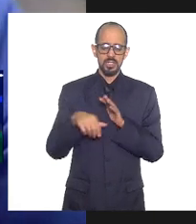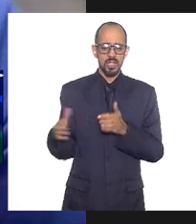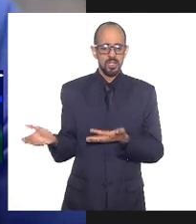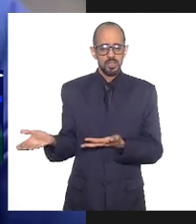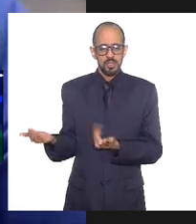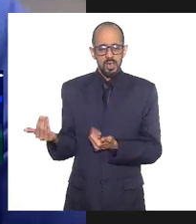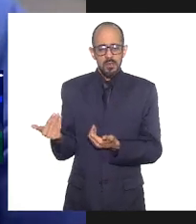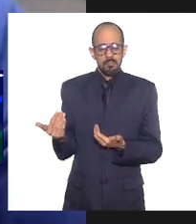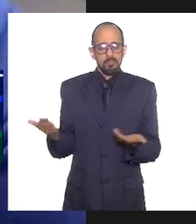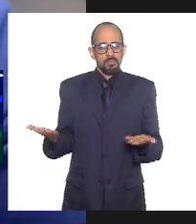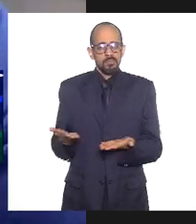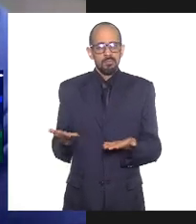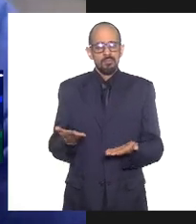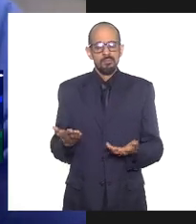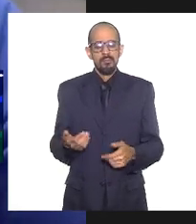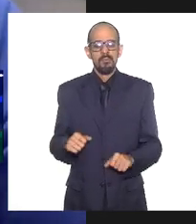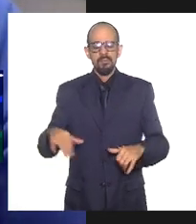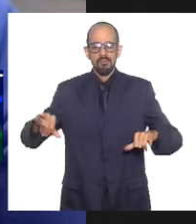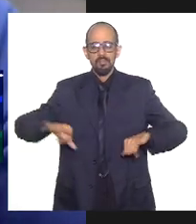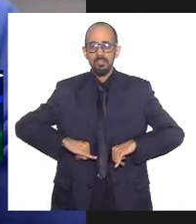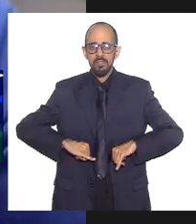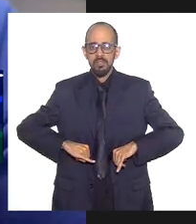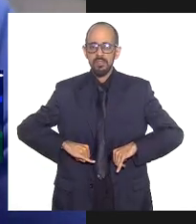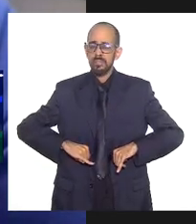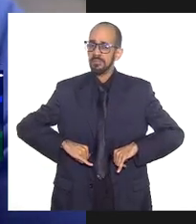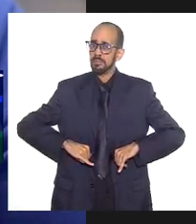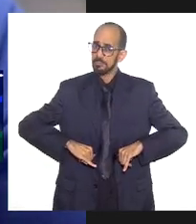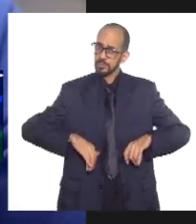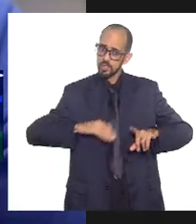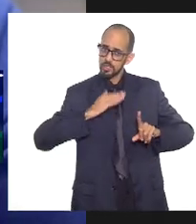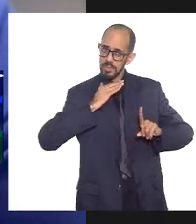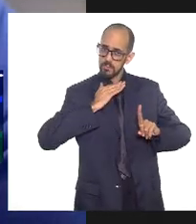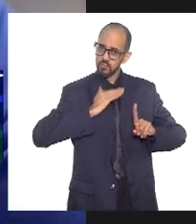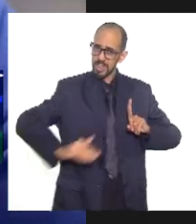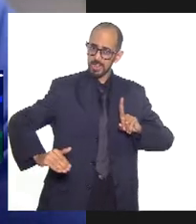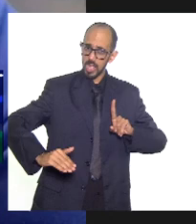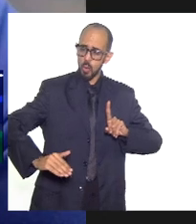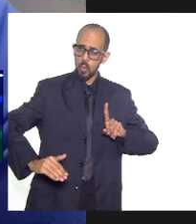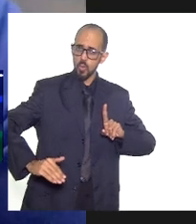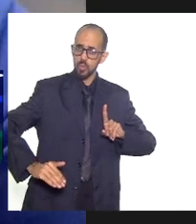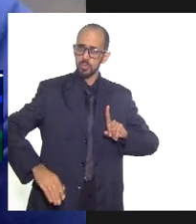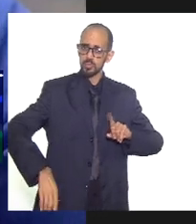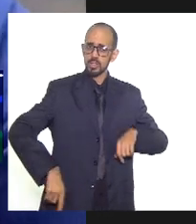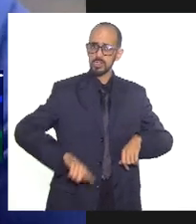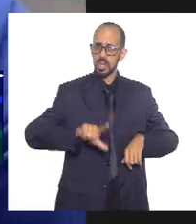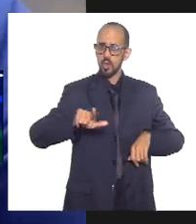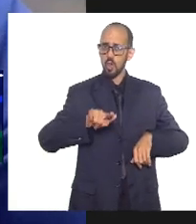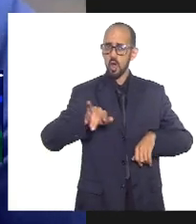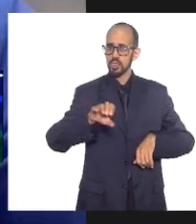é vítima fatal dessa lógica absurda e desumana, de